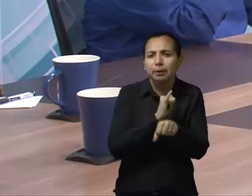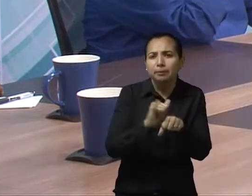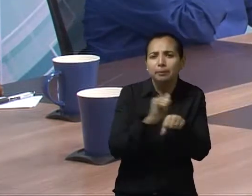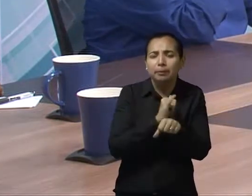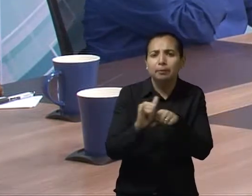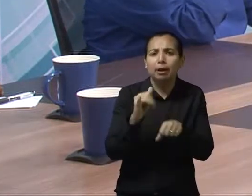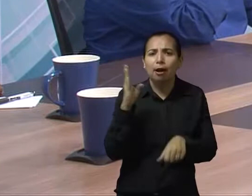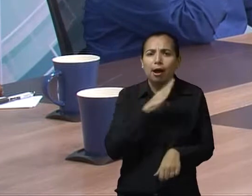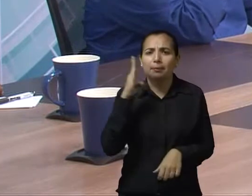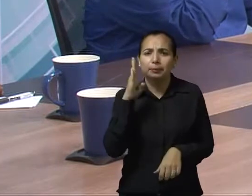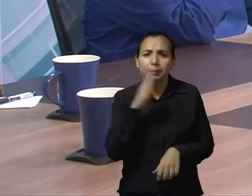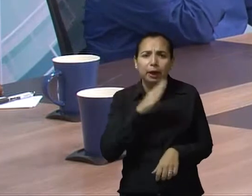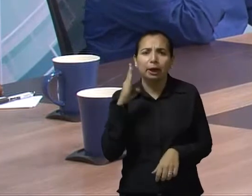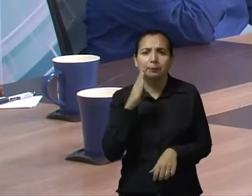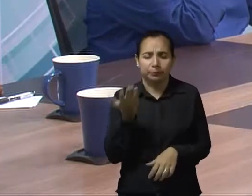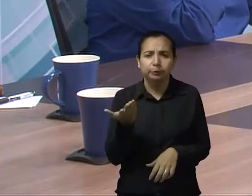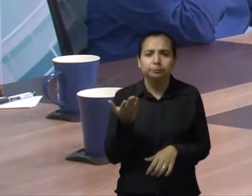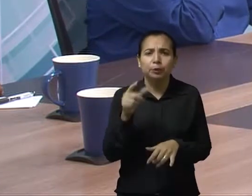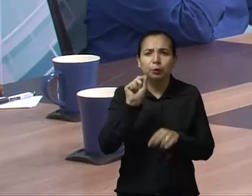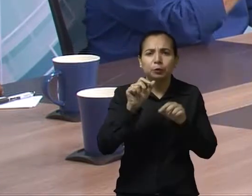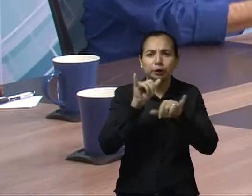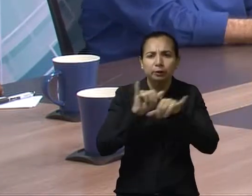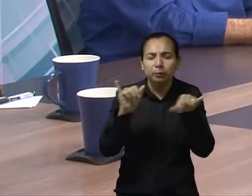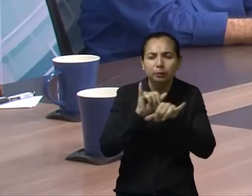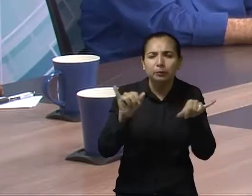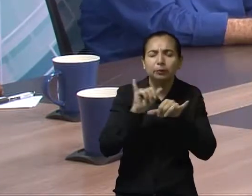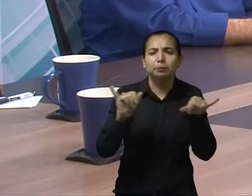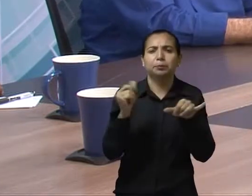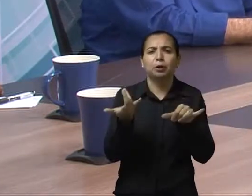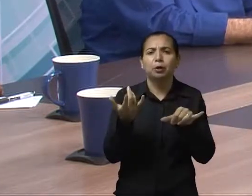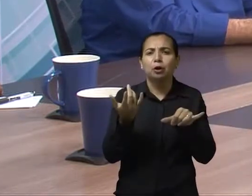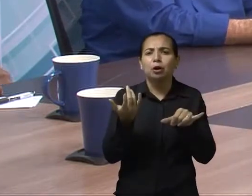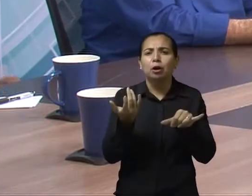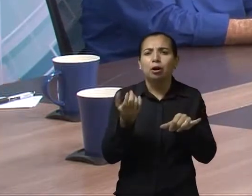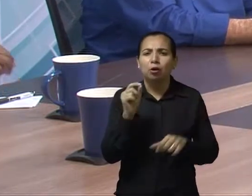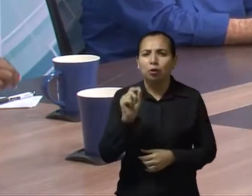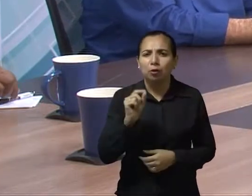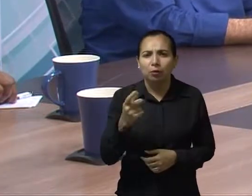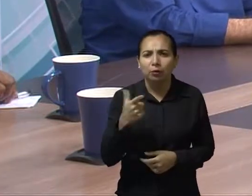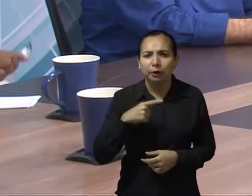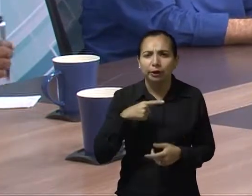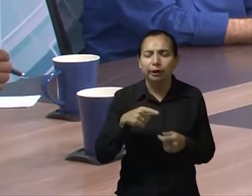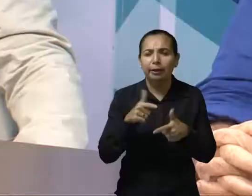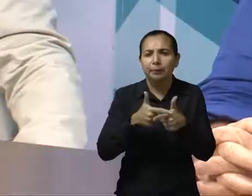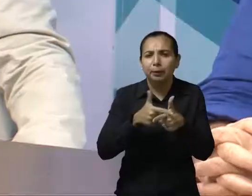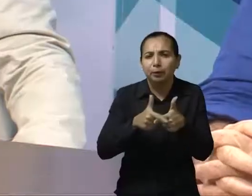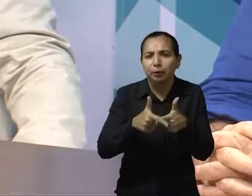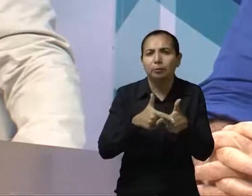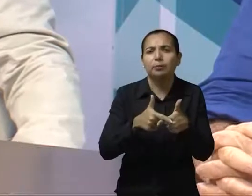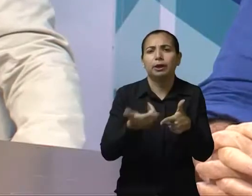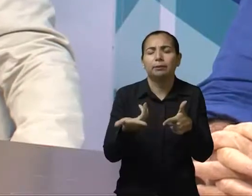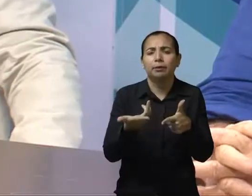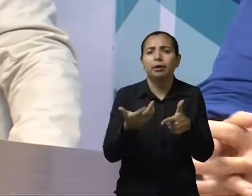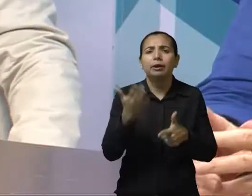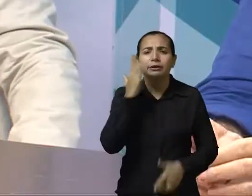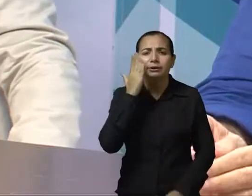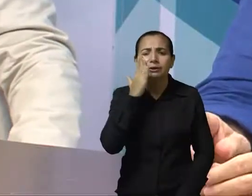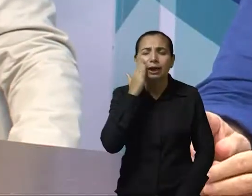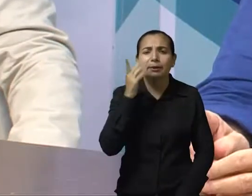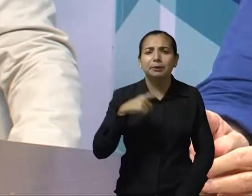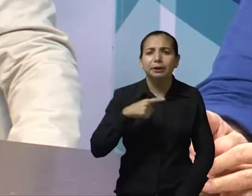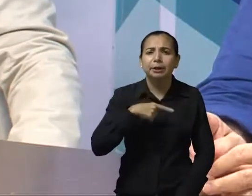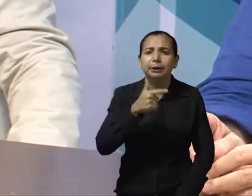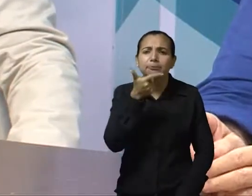midiáticas, esses anúncios pomposos, essas movimentações, sempre após cada uma crise, e de pouca